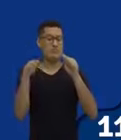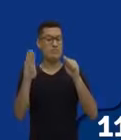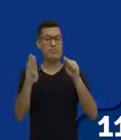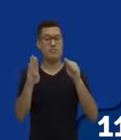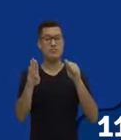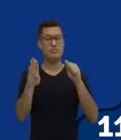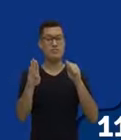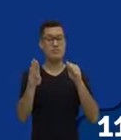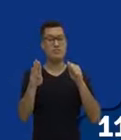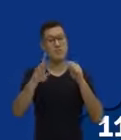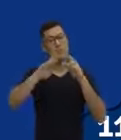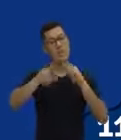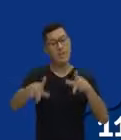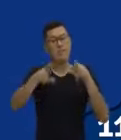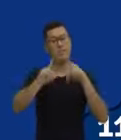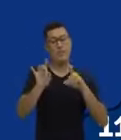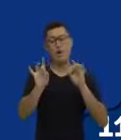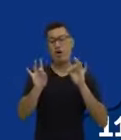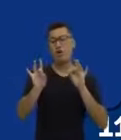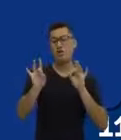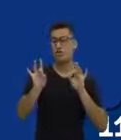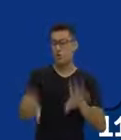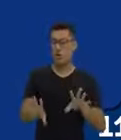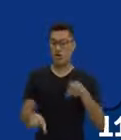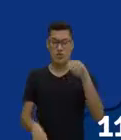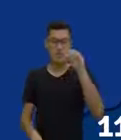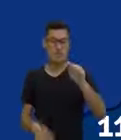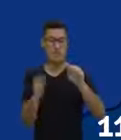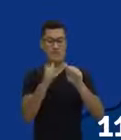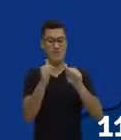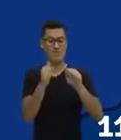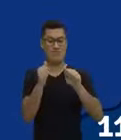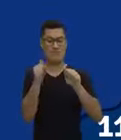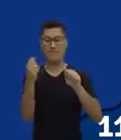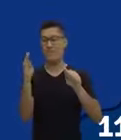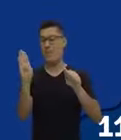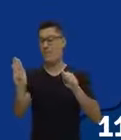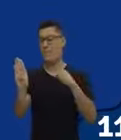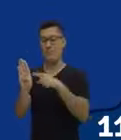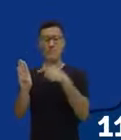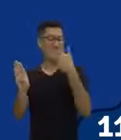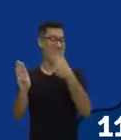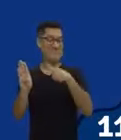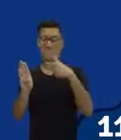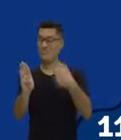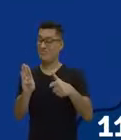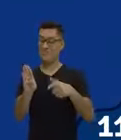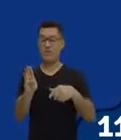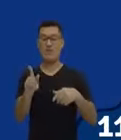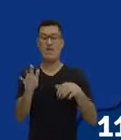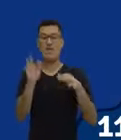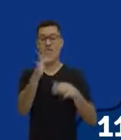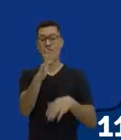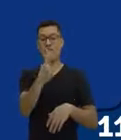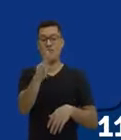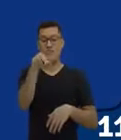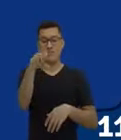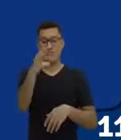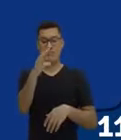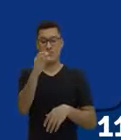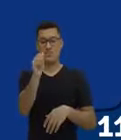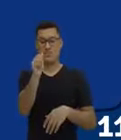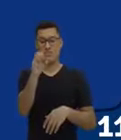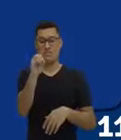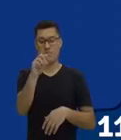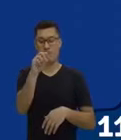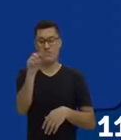afim. Se só tiver o A aparecendo lá junto do X, o B não estiver aparecendo, ela é linear. Tá? E aí, só para confirmar mais